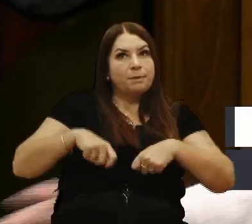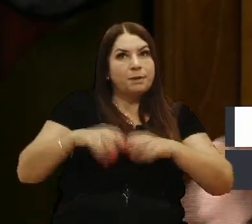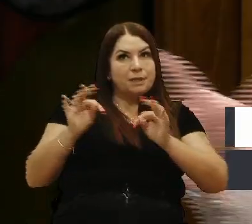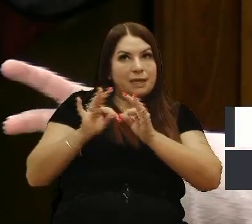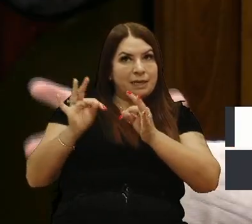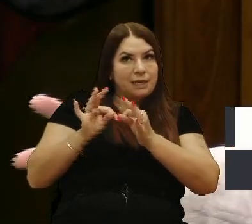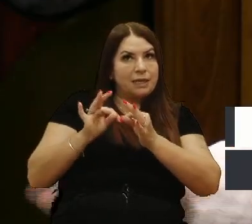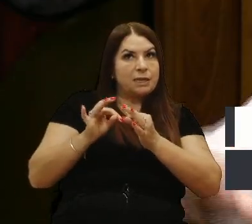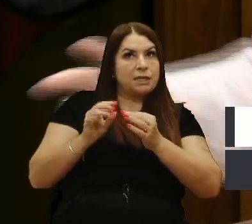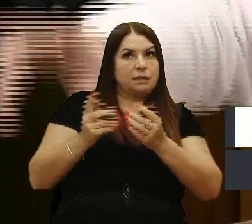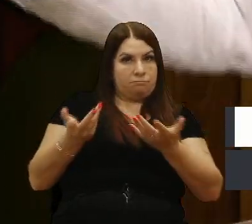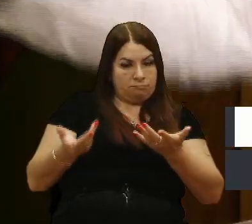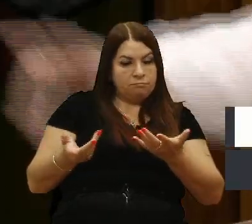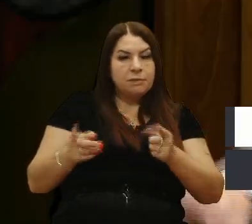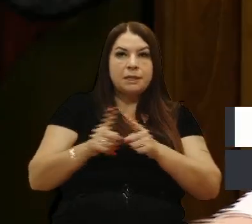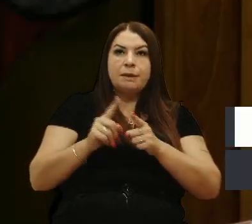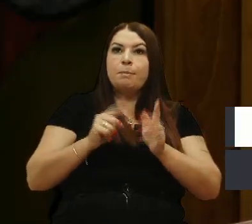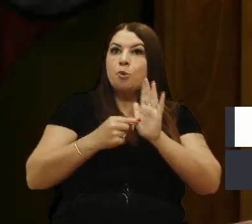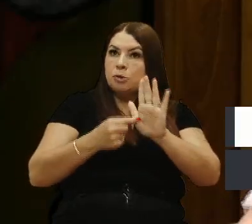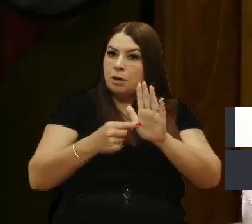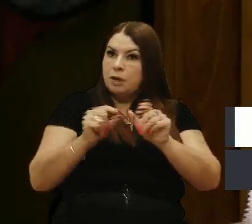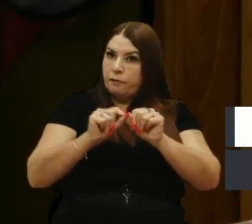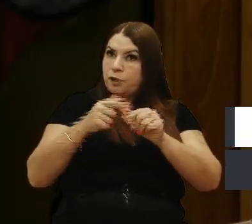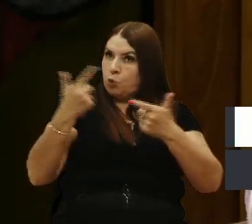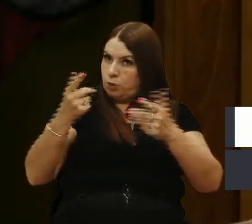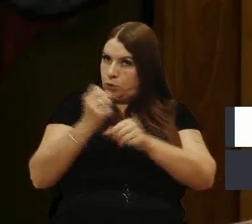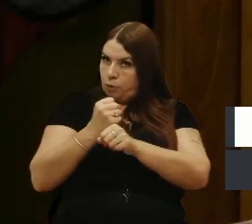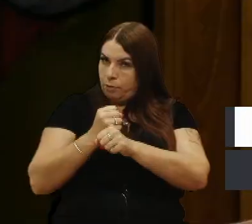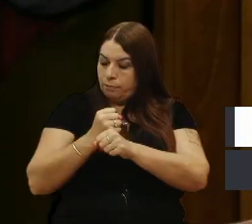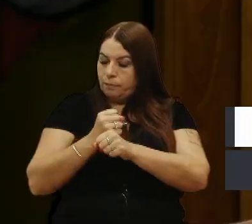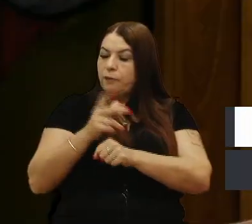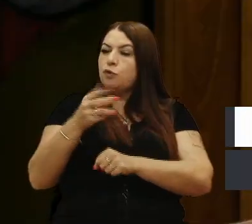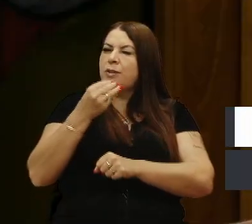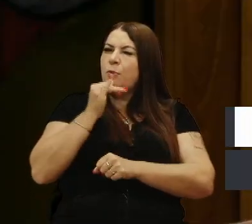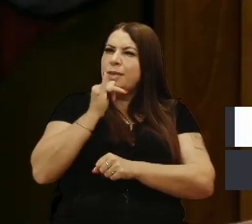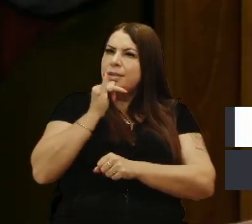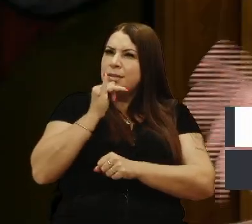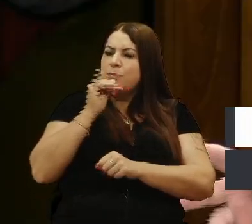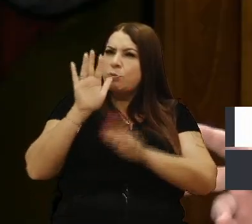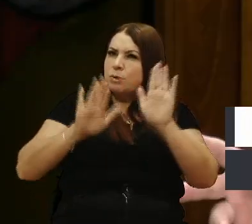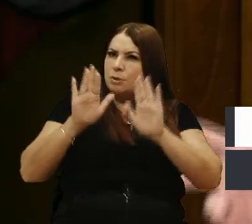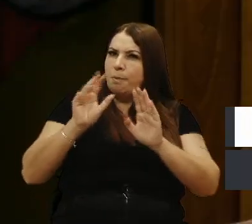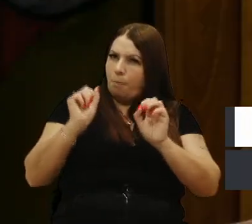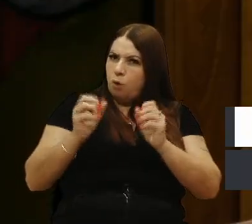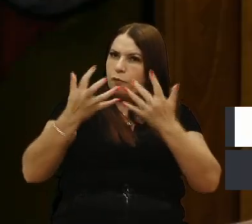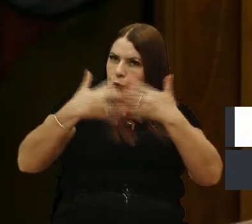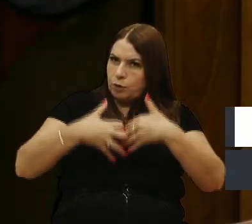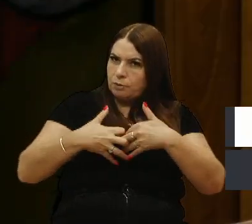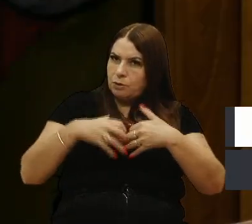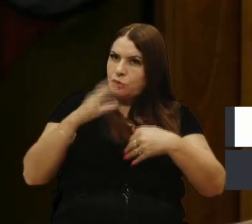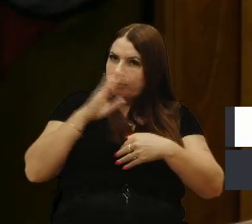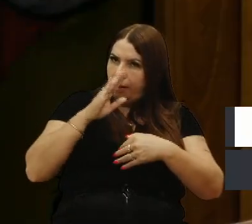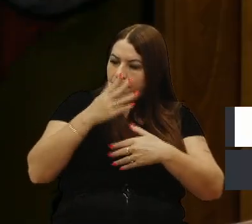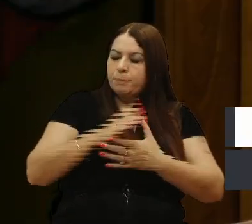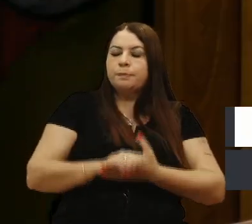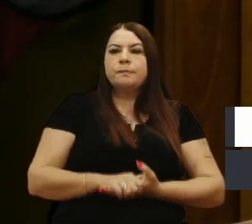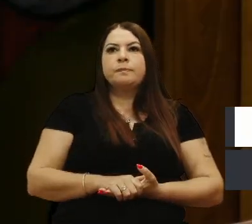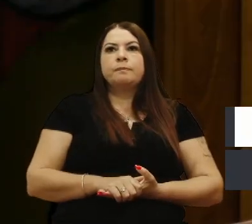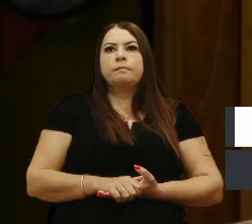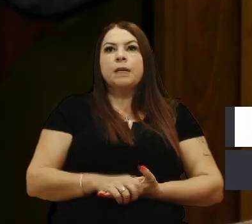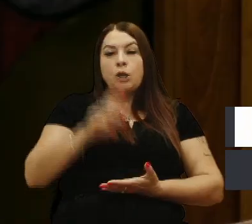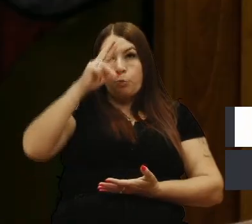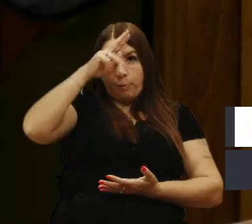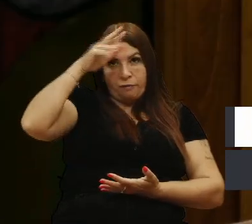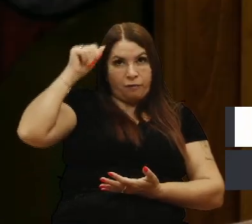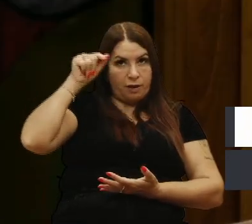técnica e competência, que vai ter que demonstrar que fez outras obras. E eu vou lhe dar um exemplo como as licitações podem funcionar de forma rápida. Se o